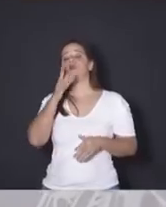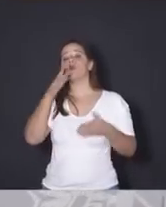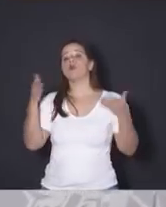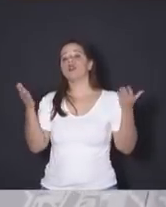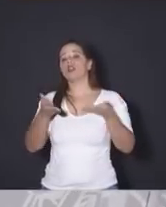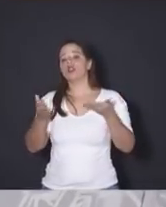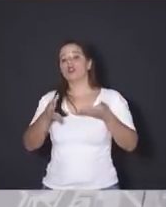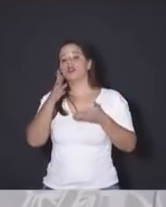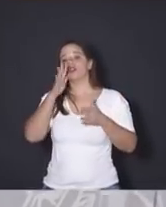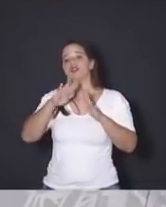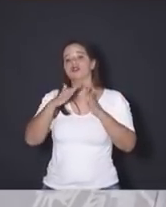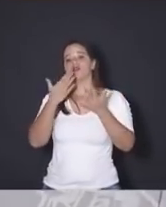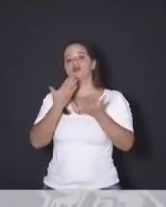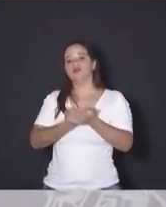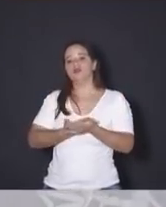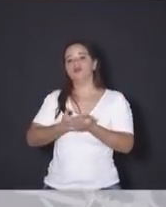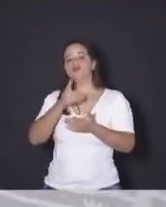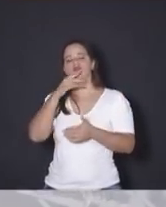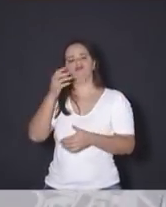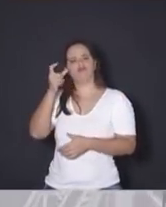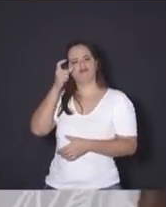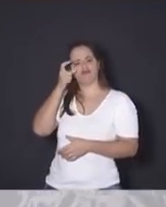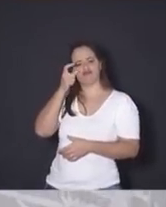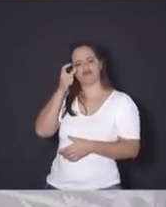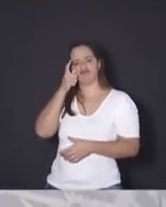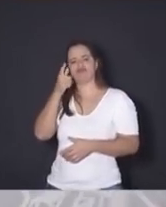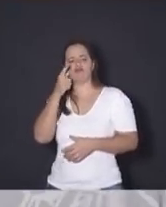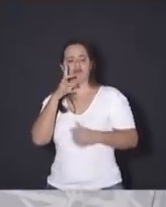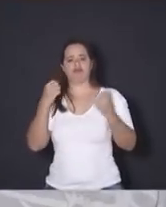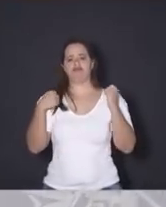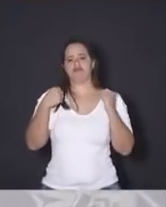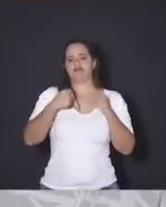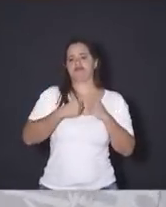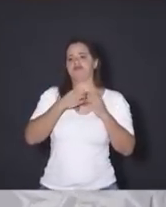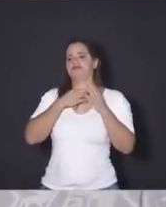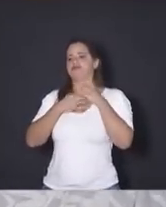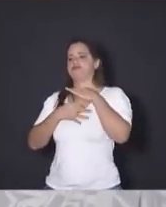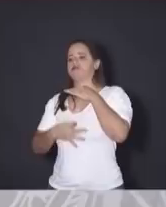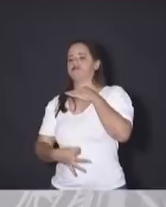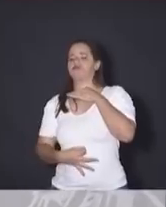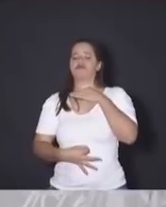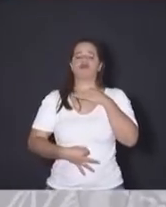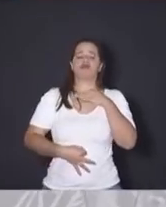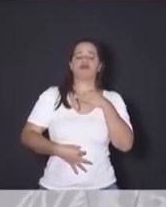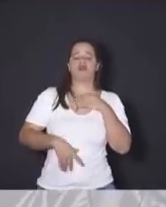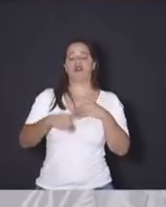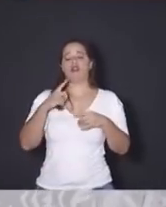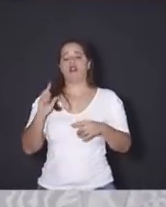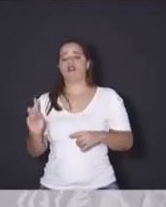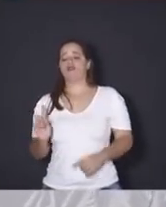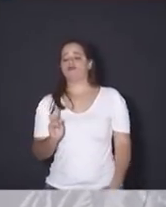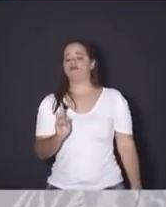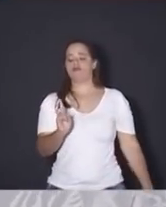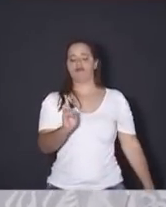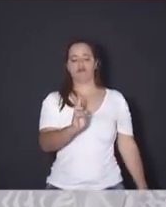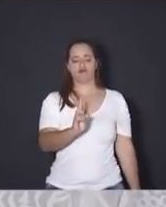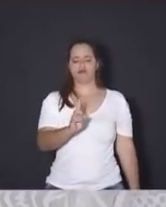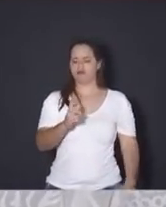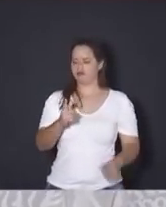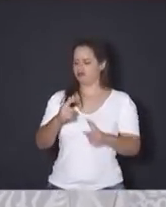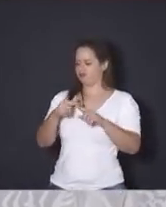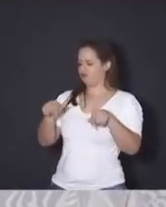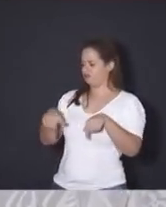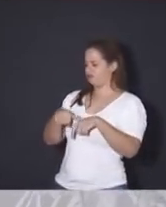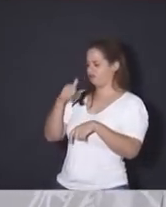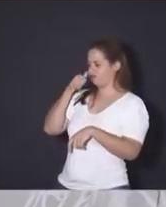nessa escola foi interessante que quando eu entrei do paletó gravata tão aí uma menina na sala ficou assim